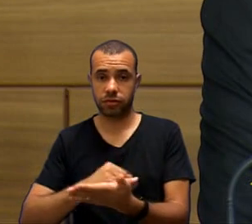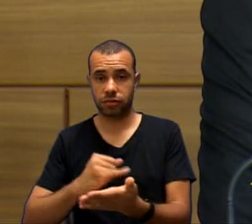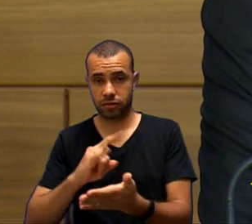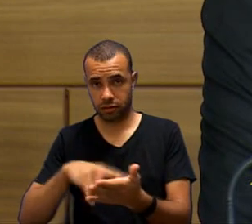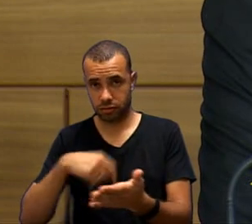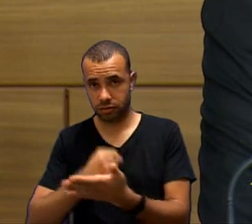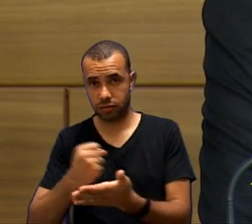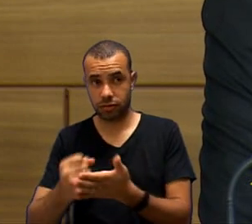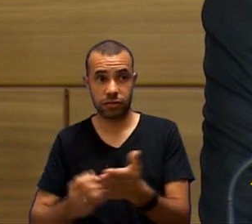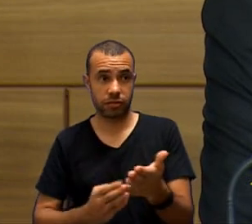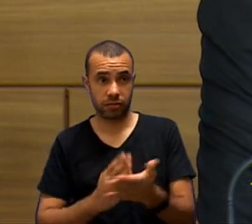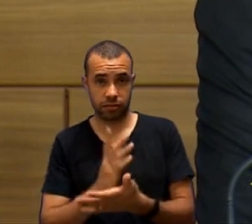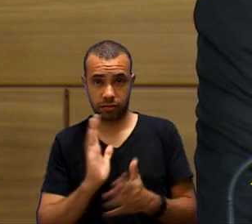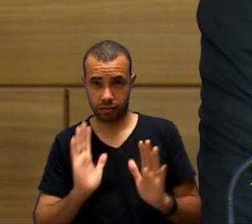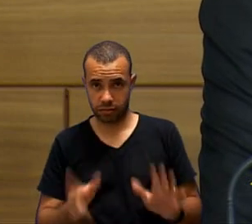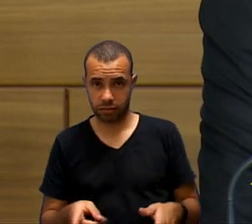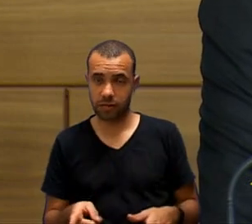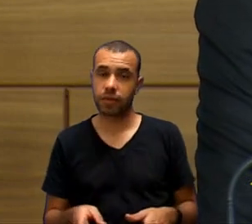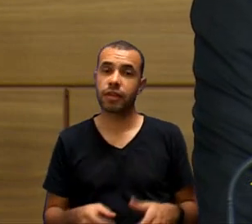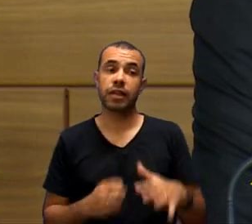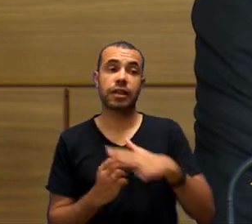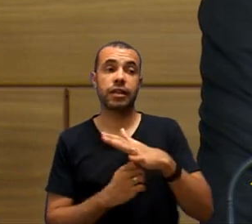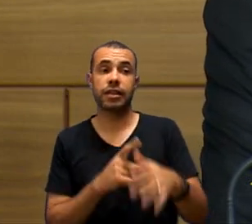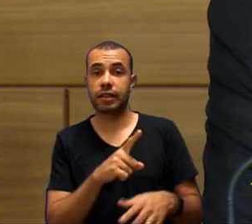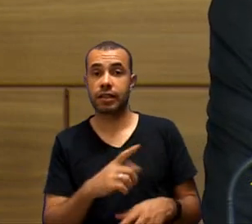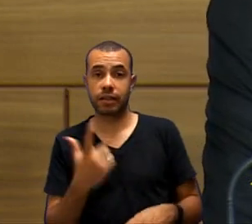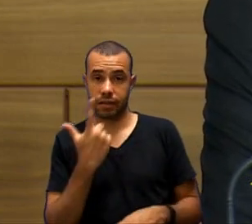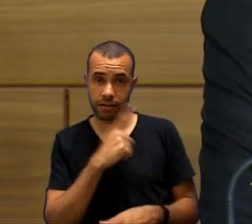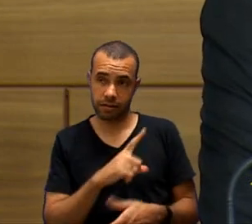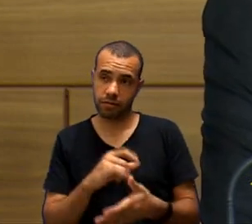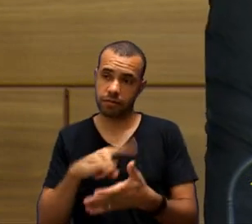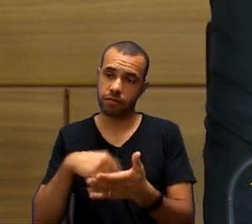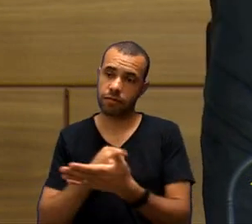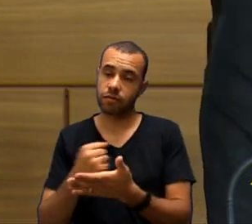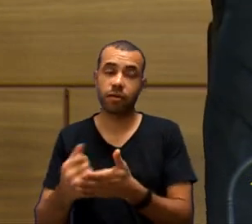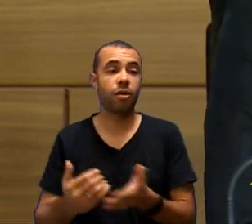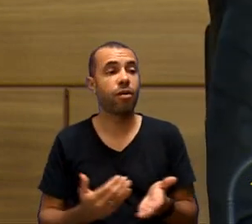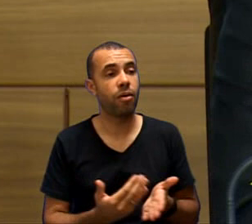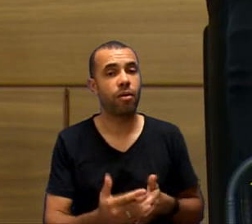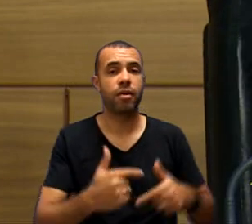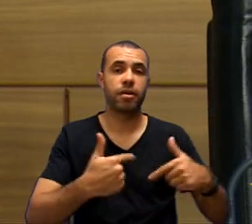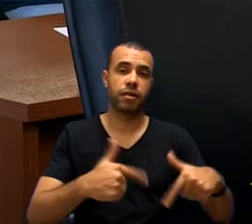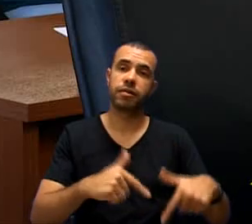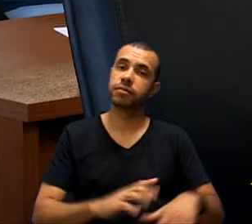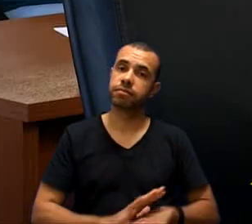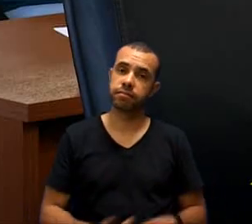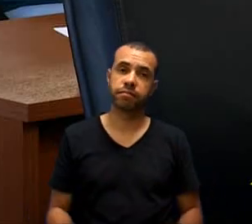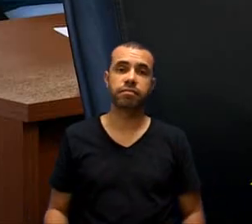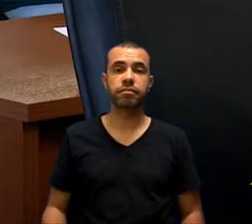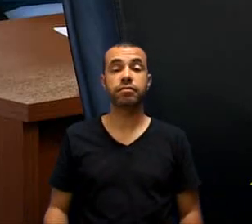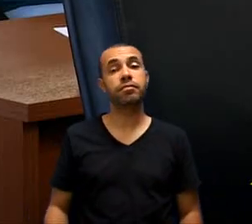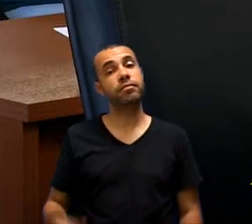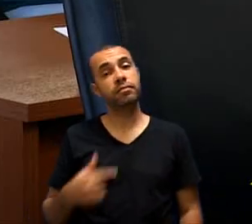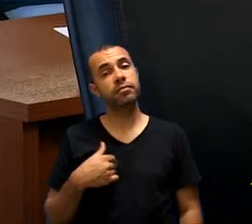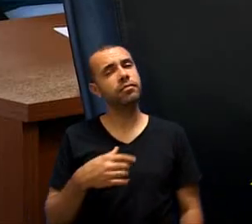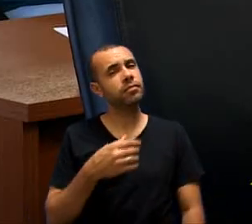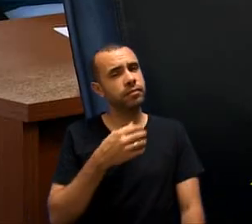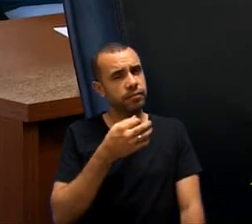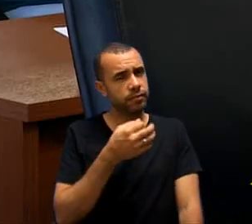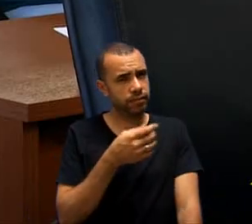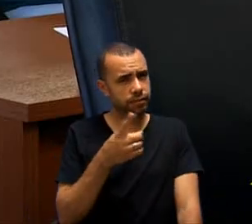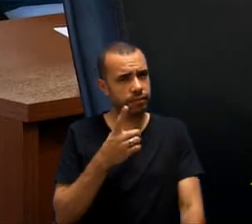a empresa vencedora, portanto, agora é ordem de serviço e fazer a obra. Então, tá, eu gostaria já de citar e